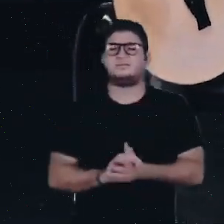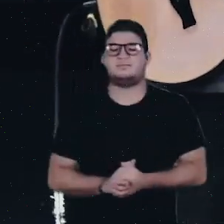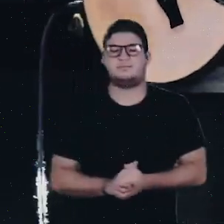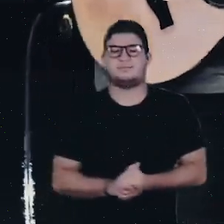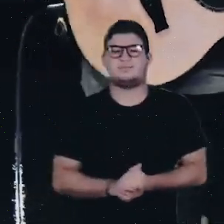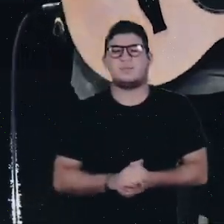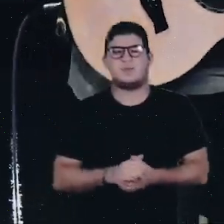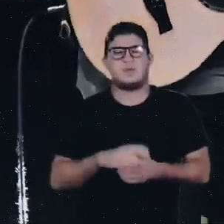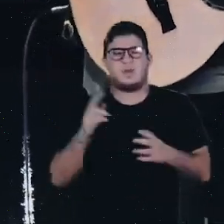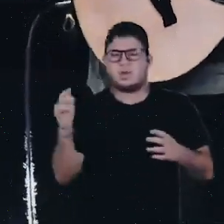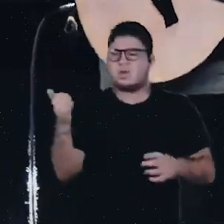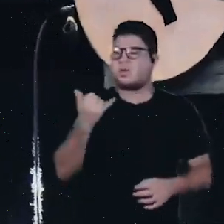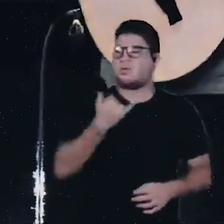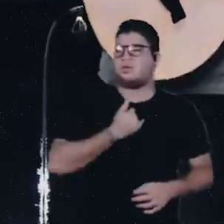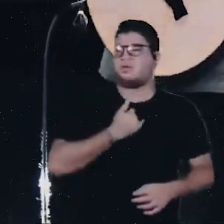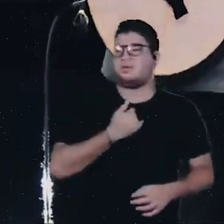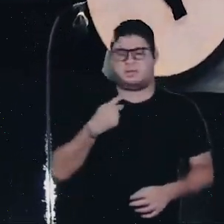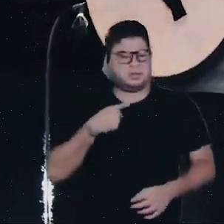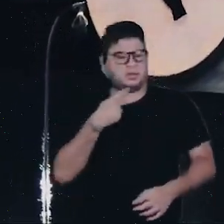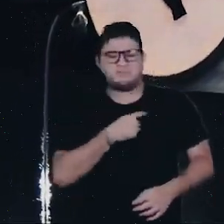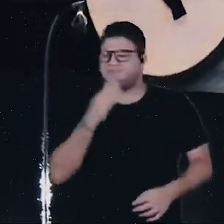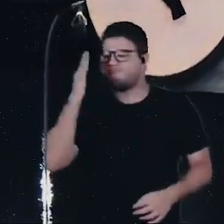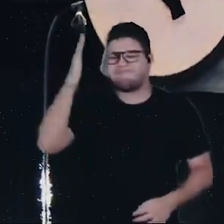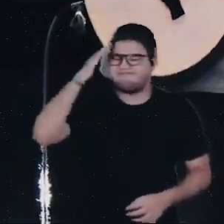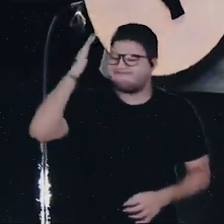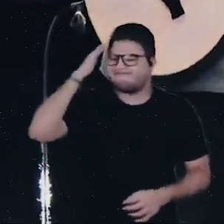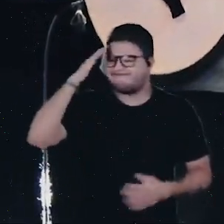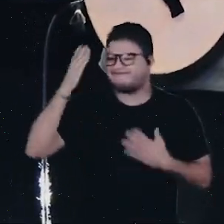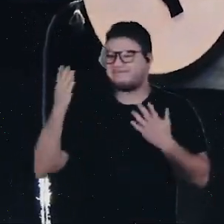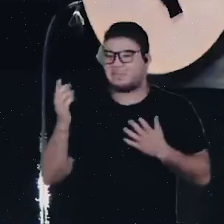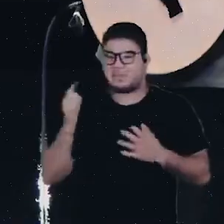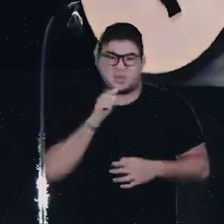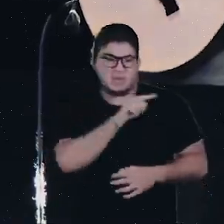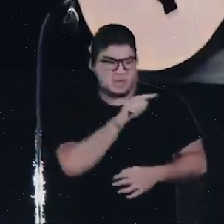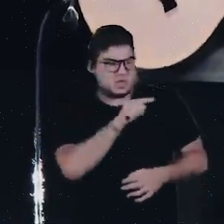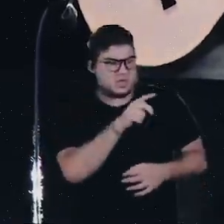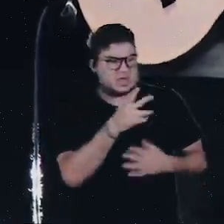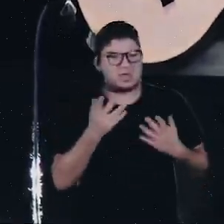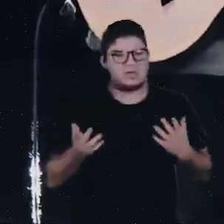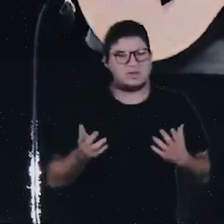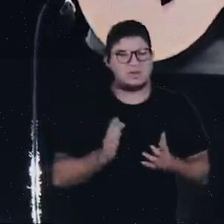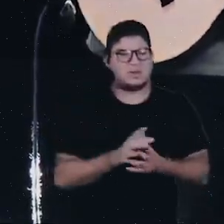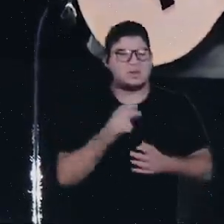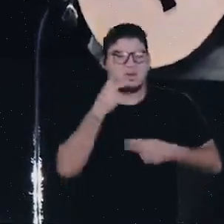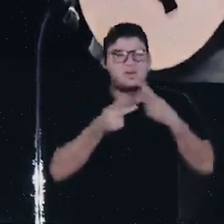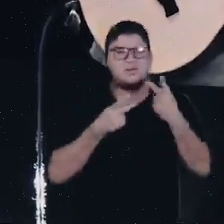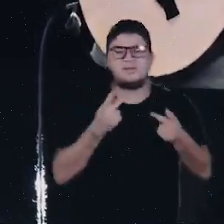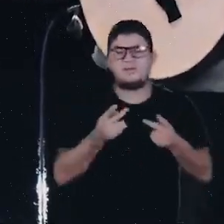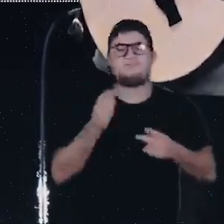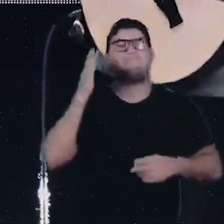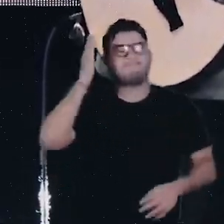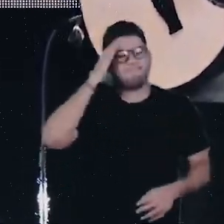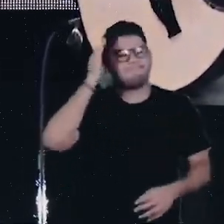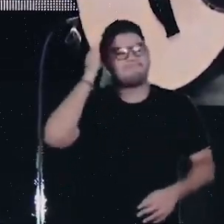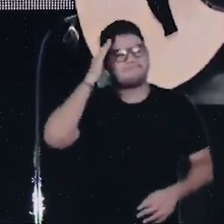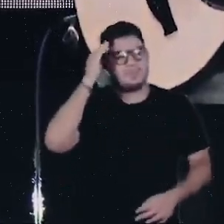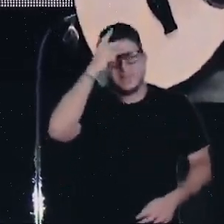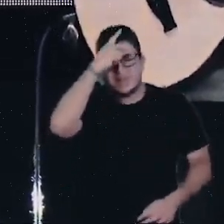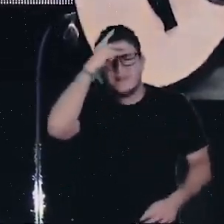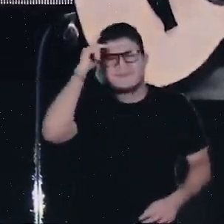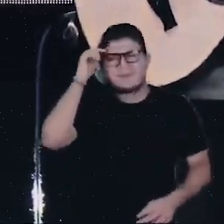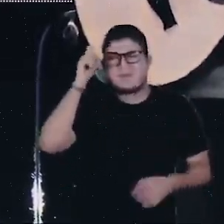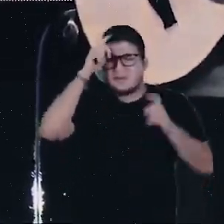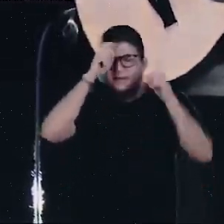Talvez você diga assim: pastor, mas o senhor não tem ideia de quem é a pessoa que eu estou falando. Eu sei, pessoas são difíceis,